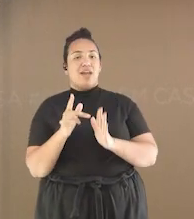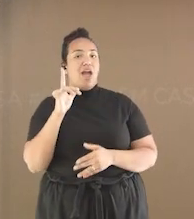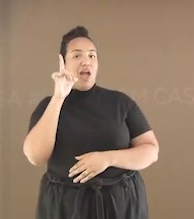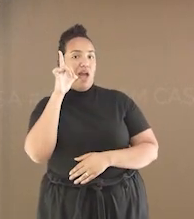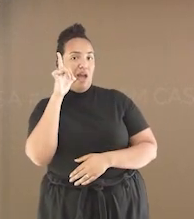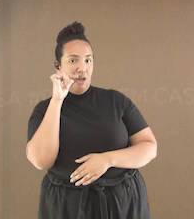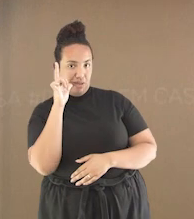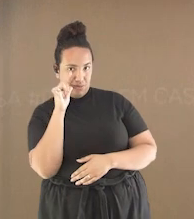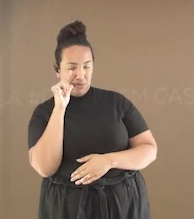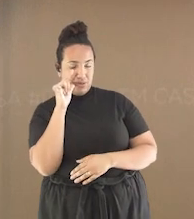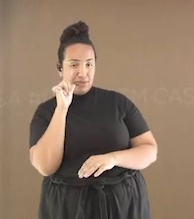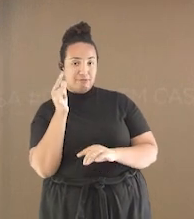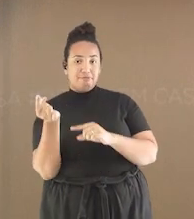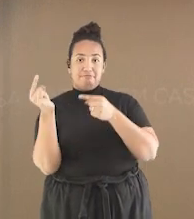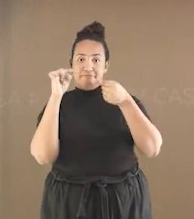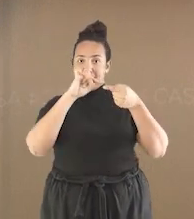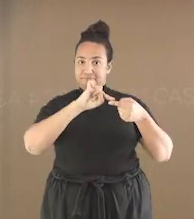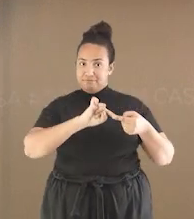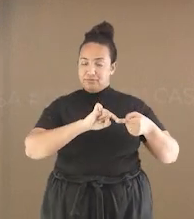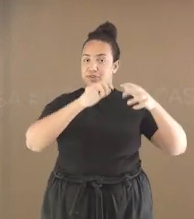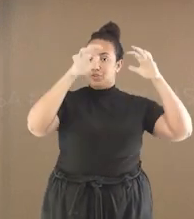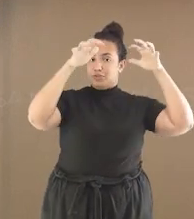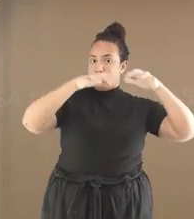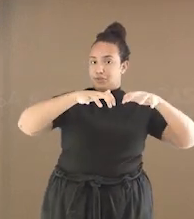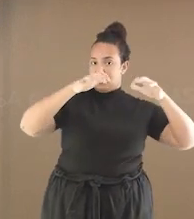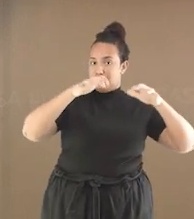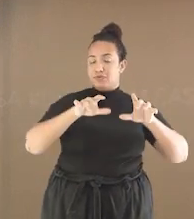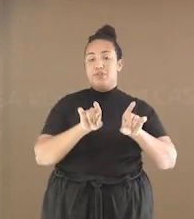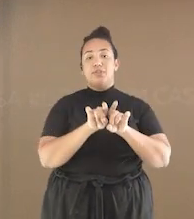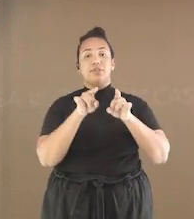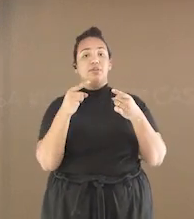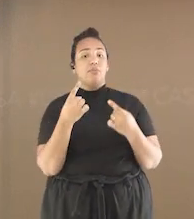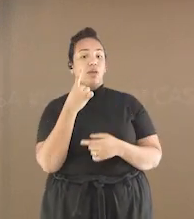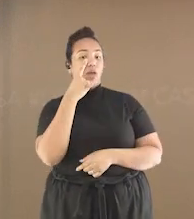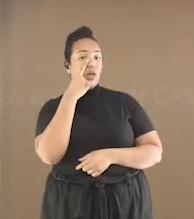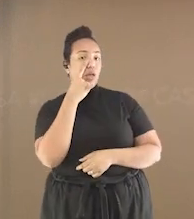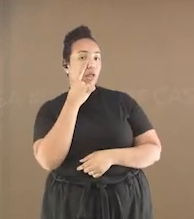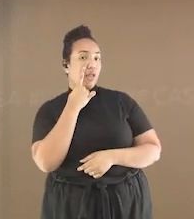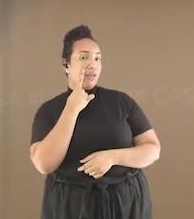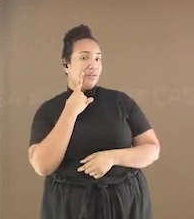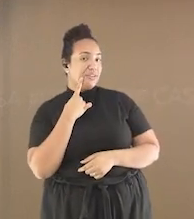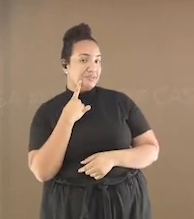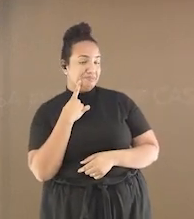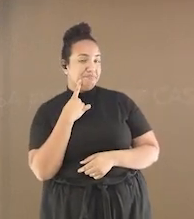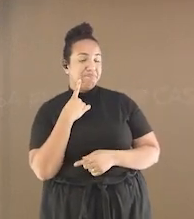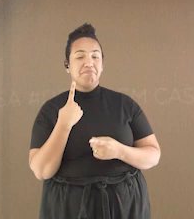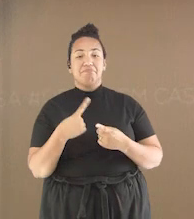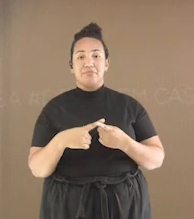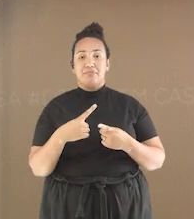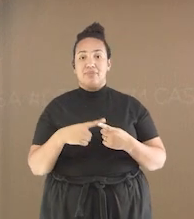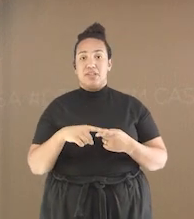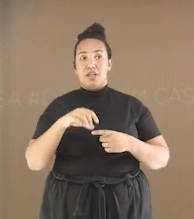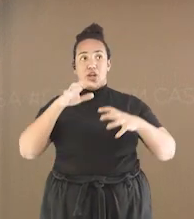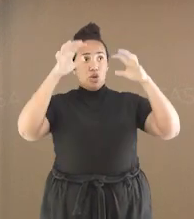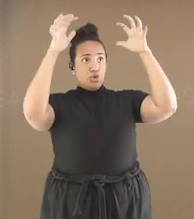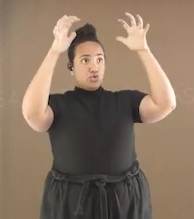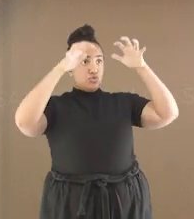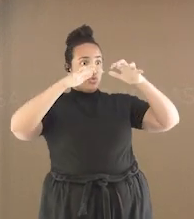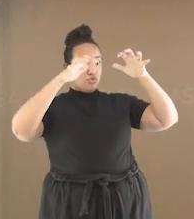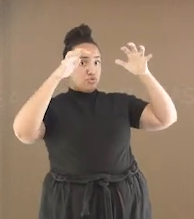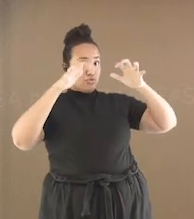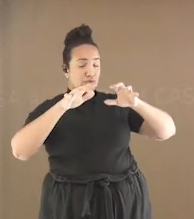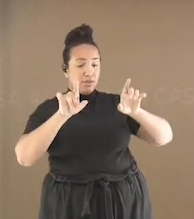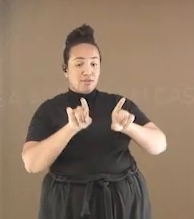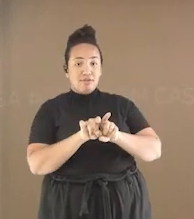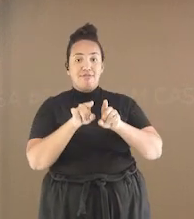a água, que está relacionada tanto à chuva quanto à lágrima dos olhos dele, pois quando a chuva veio,